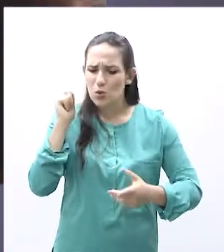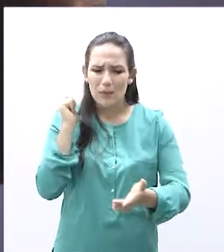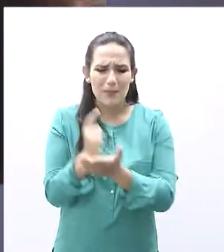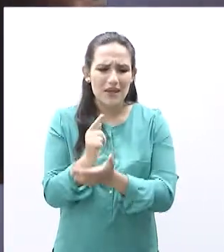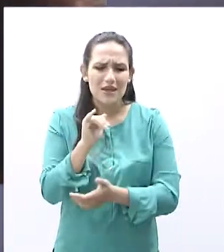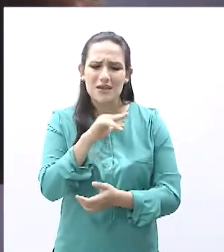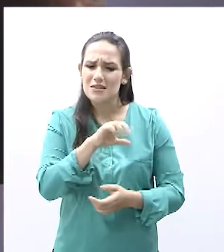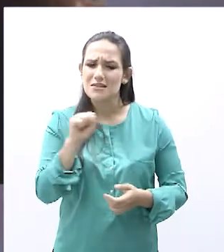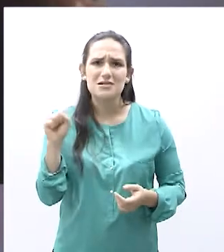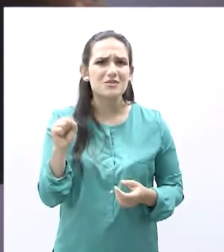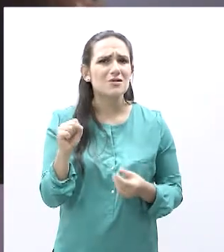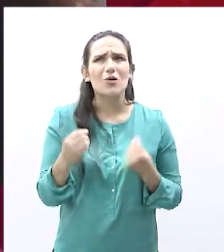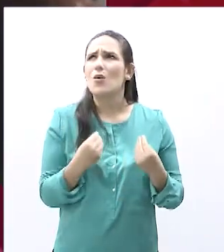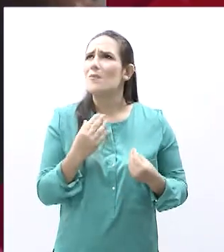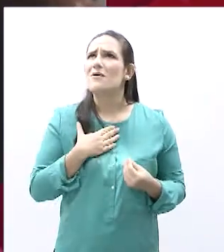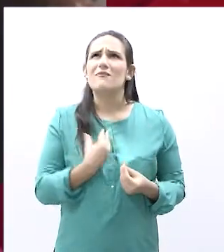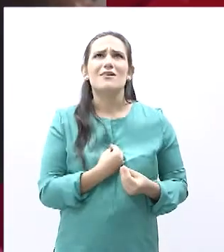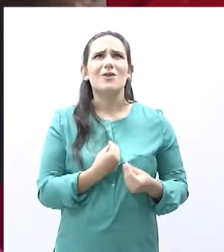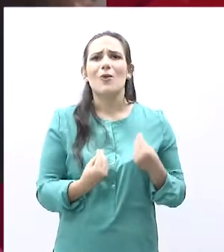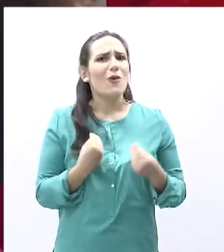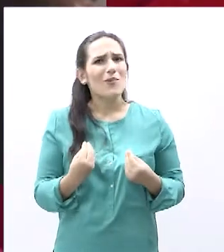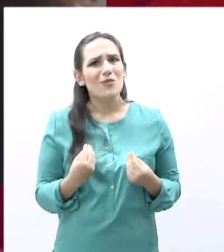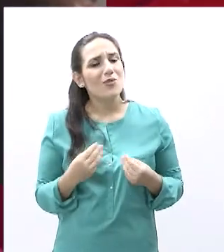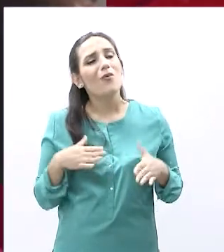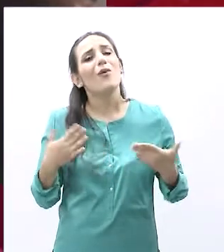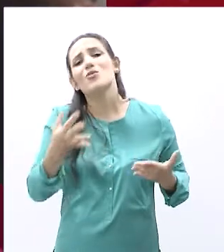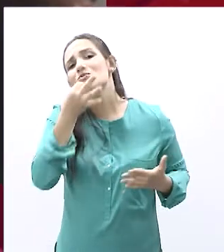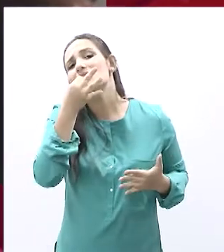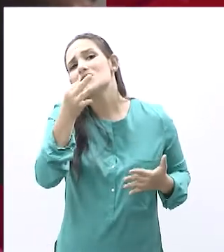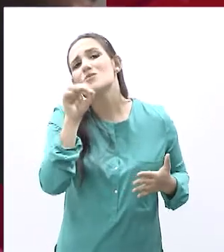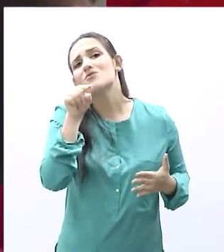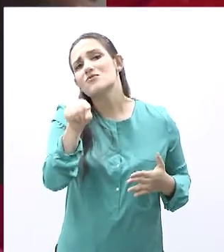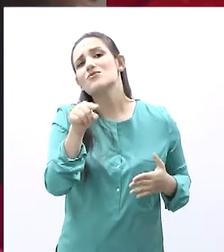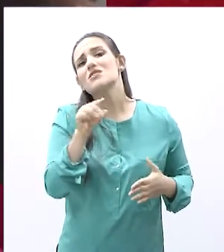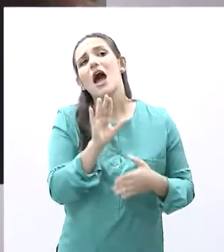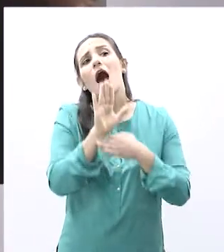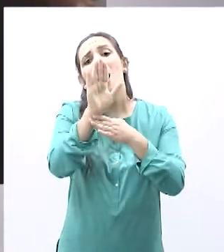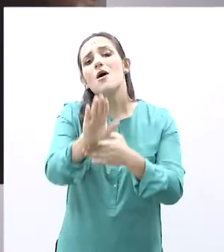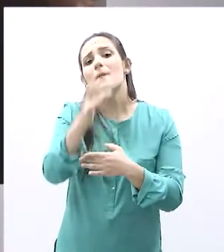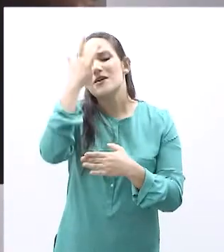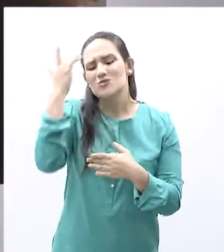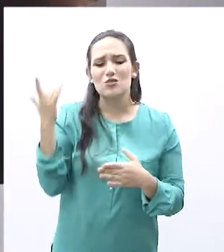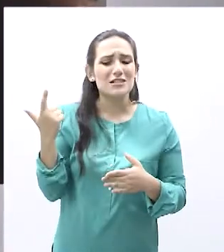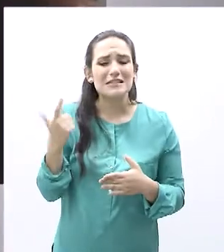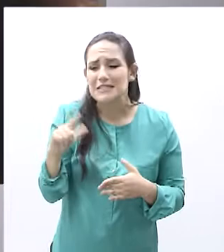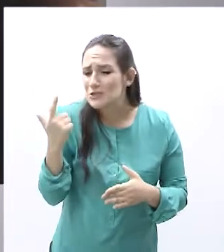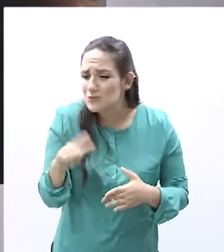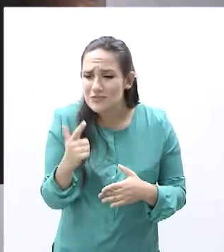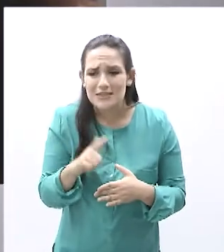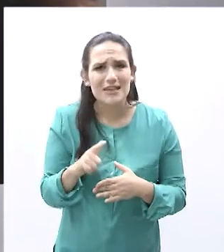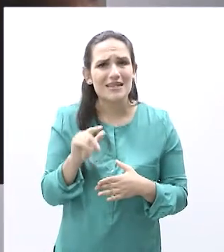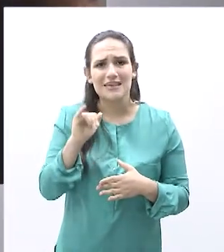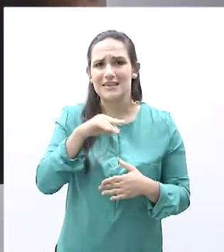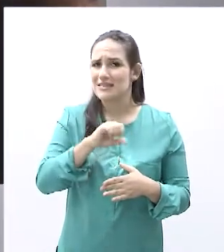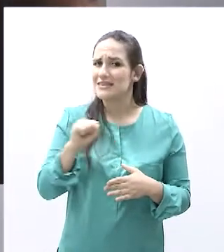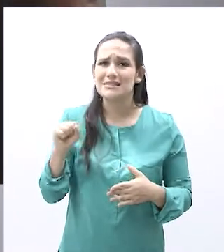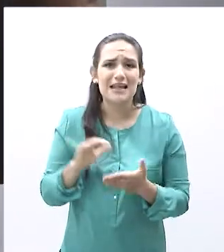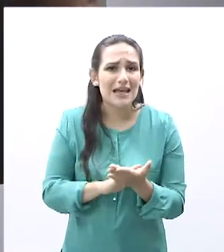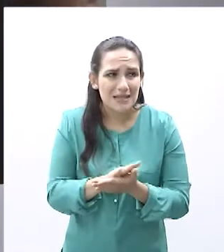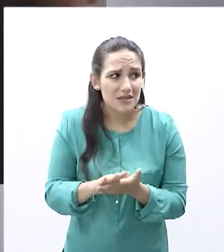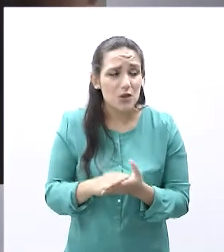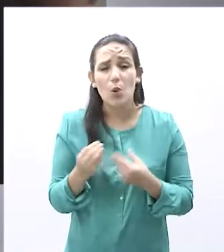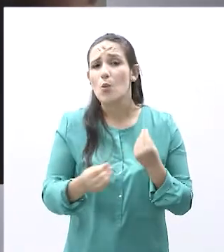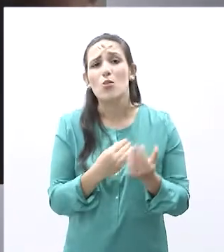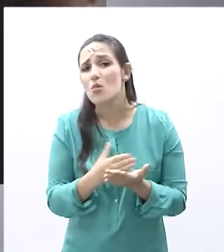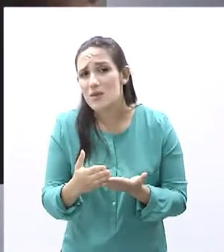para o INSS. O que vai ser da minha vida? O que eu vou fazer? Quais seriam as dicas, então, para essas pessoas? Muitas vão ter que começar